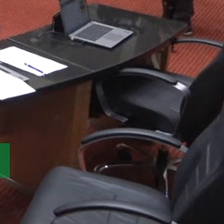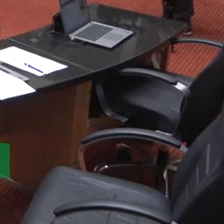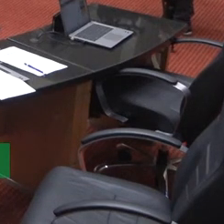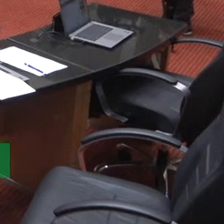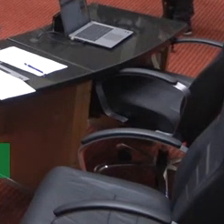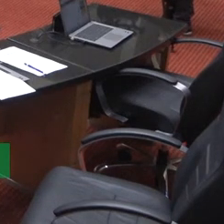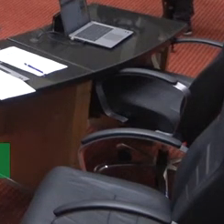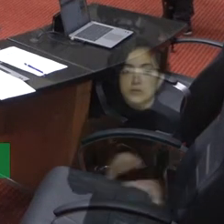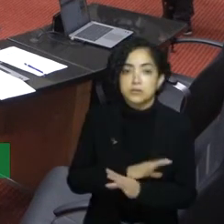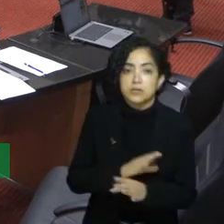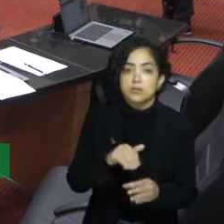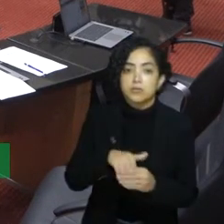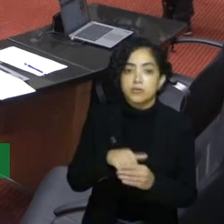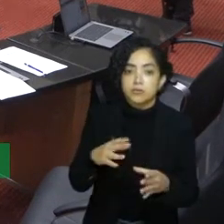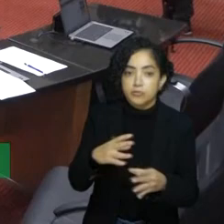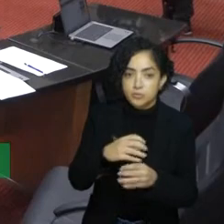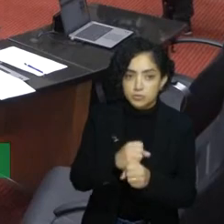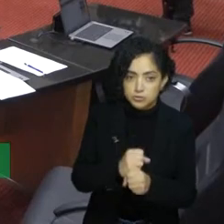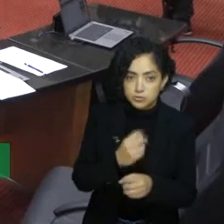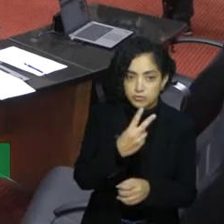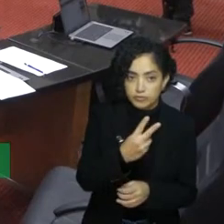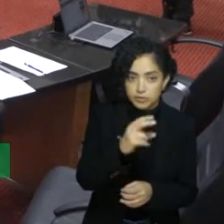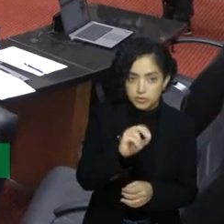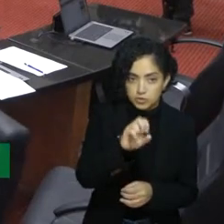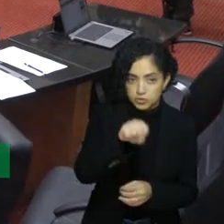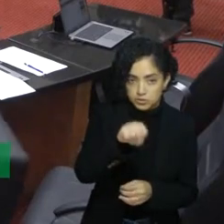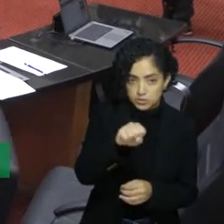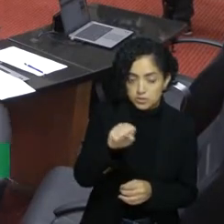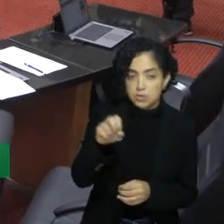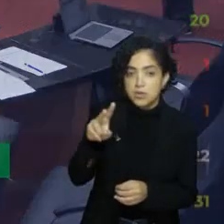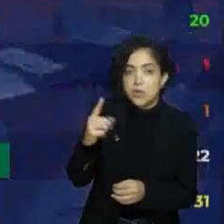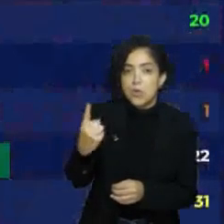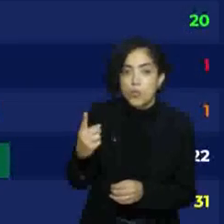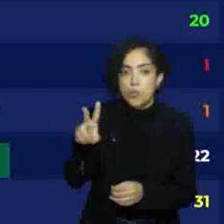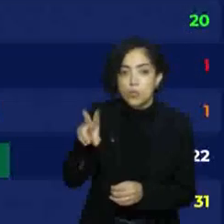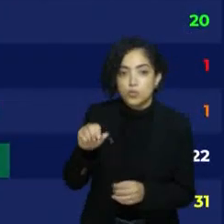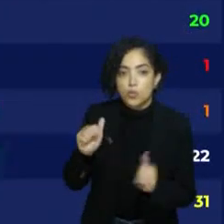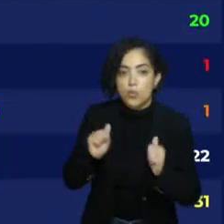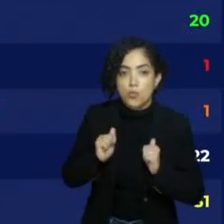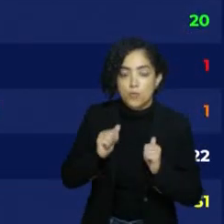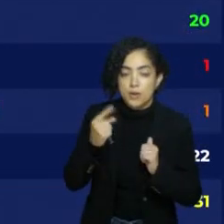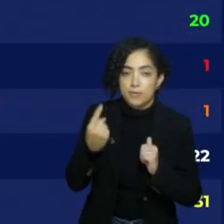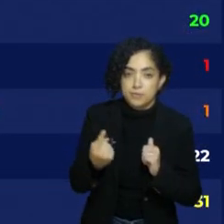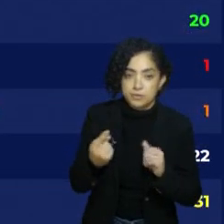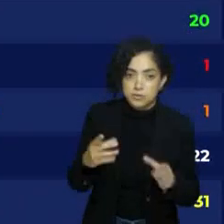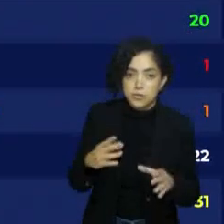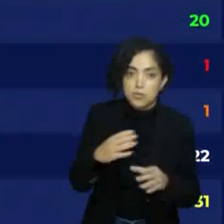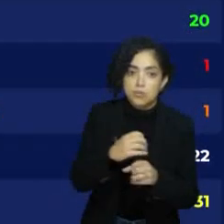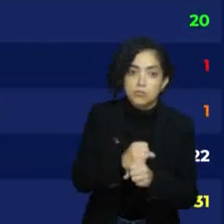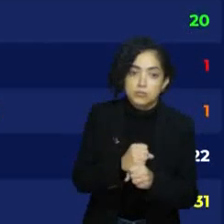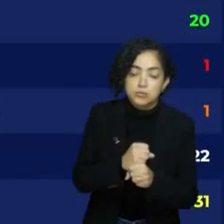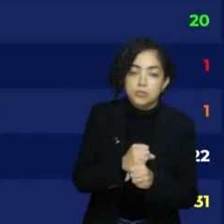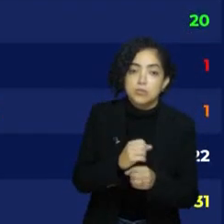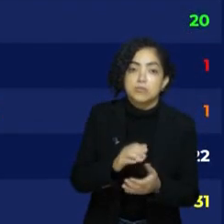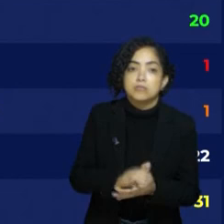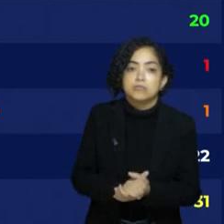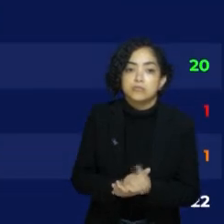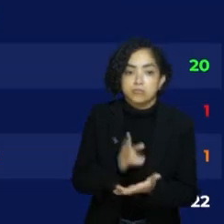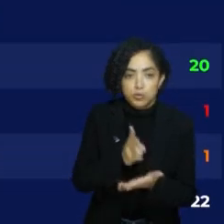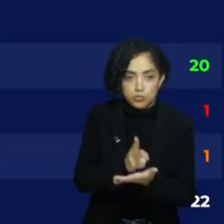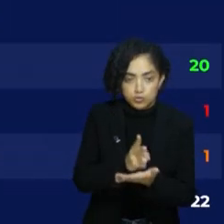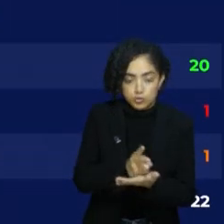Cerrada a votação, colho o resultado. 20 votos sim, 1 voto não, 1 abstenção, 22 votantes. Está mantido o